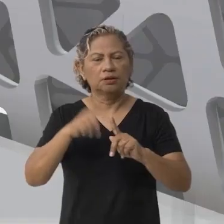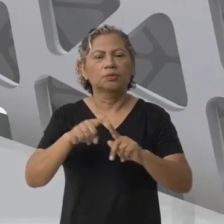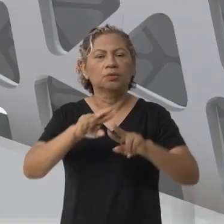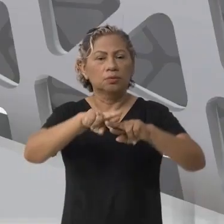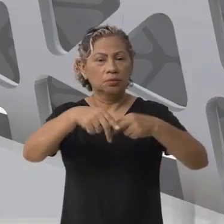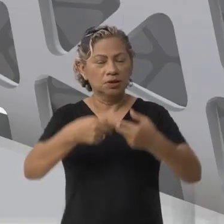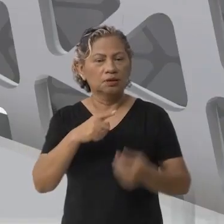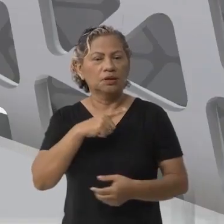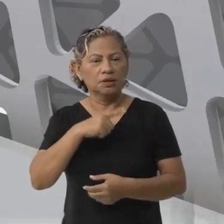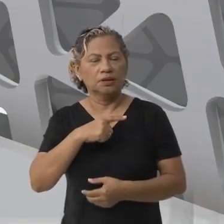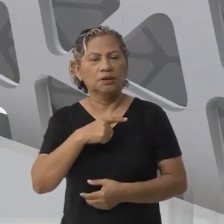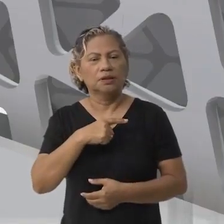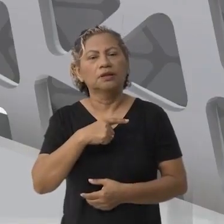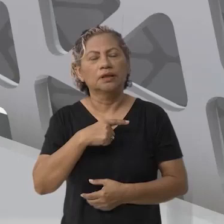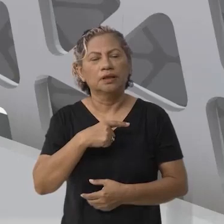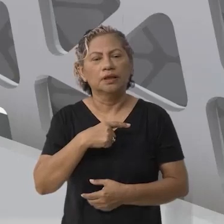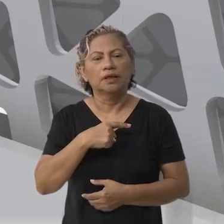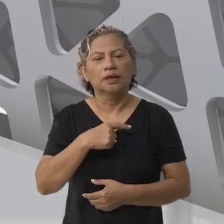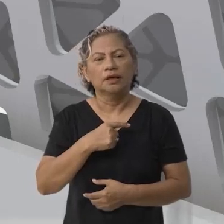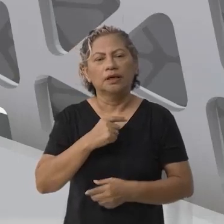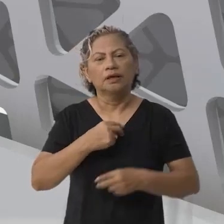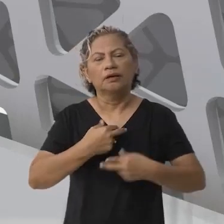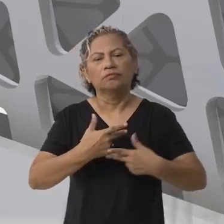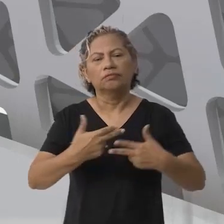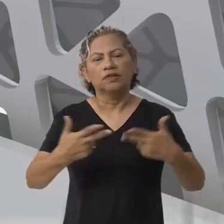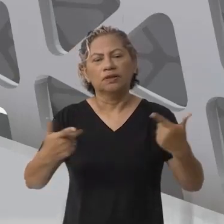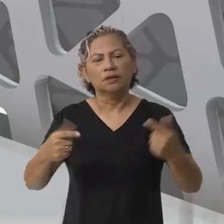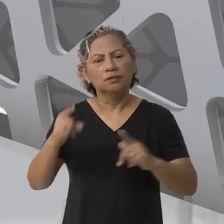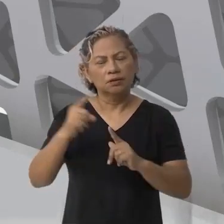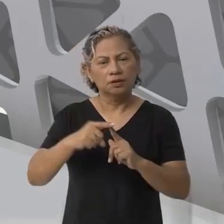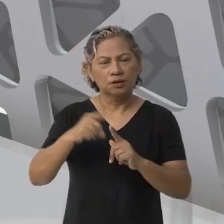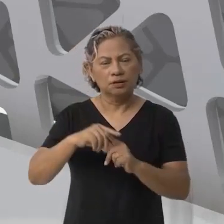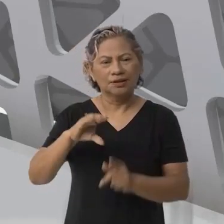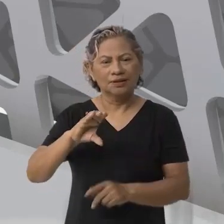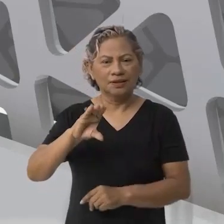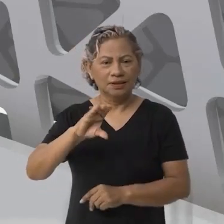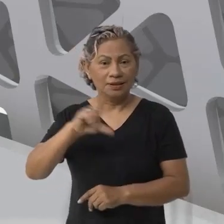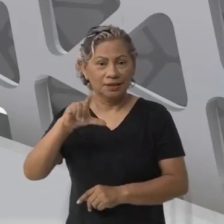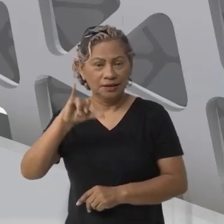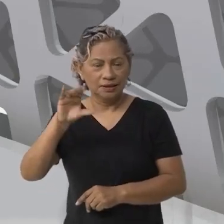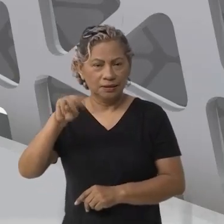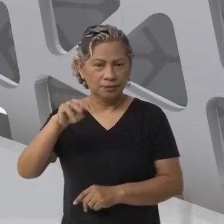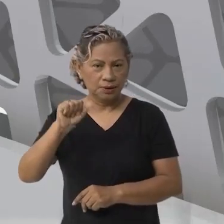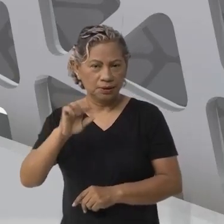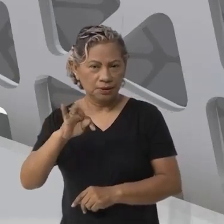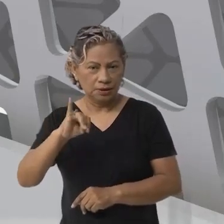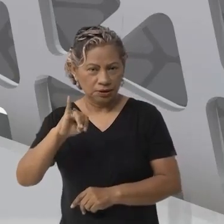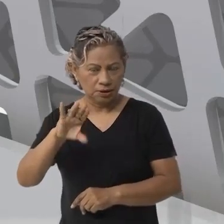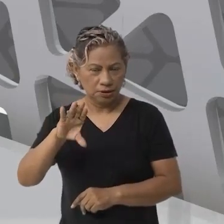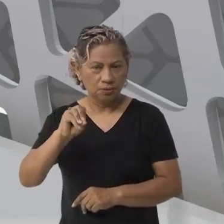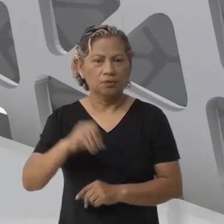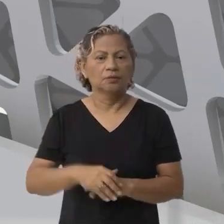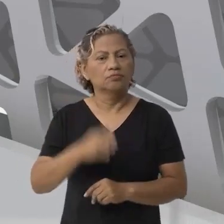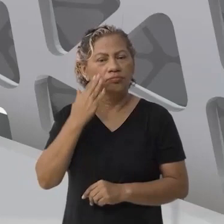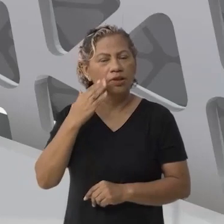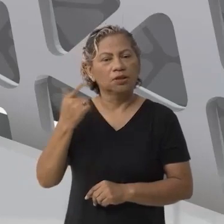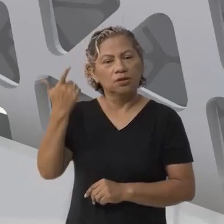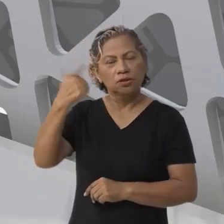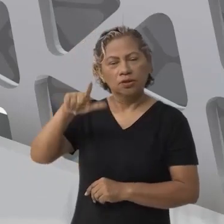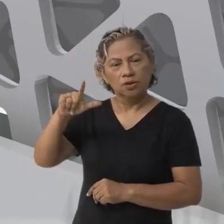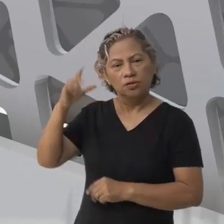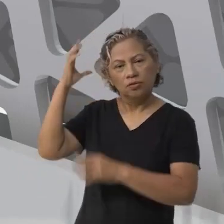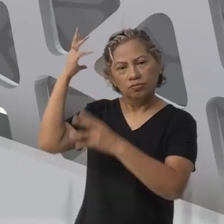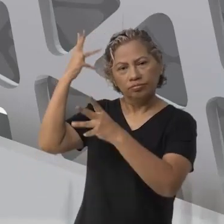diversas latitudes, por isso que ele apresenta diversos tipos climáticos. E esses tipos climáticos apresentam sua